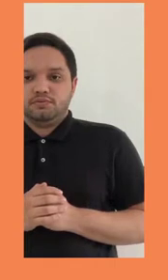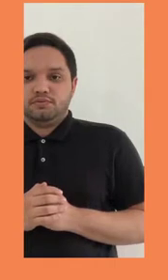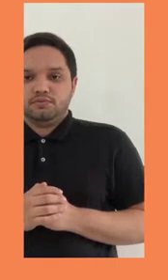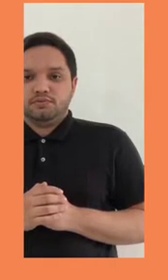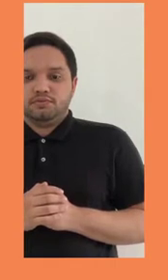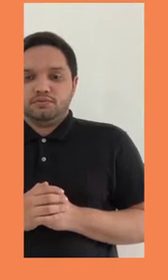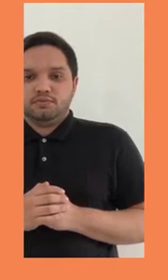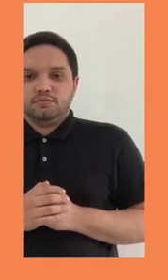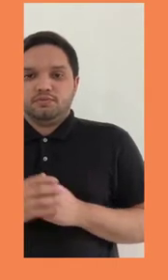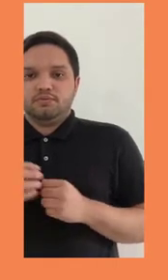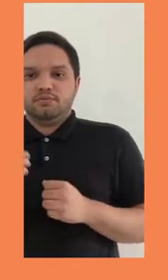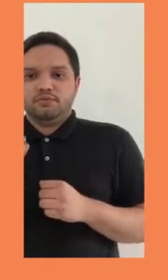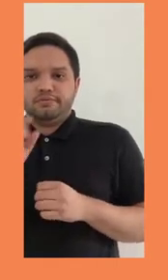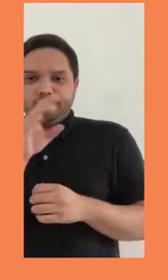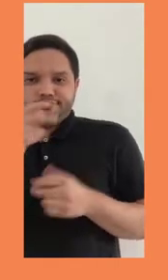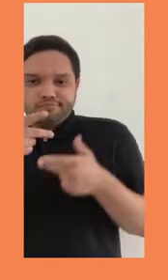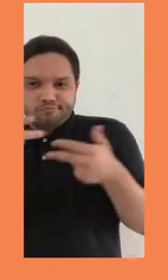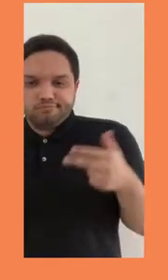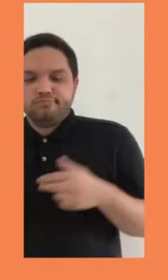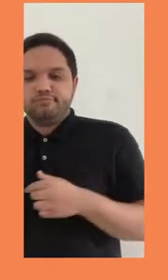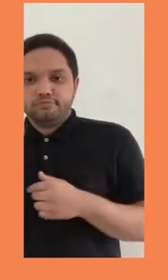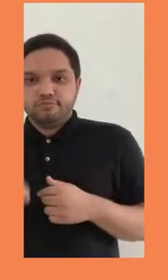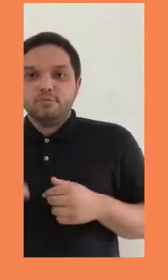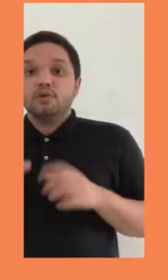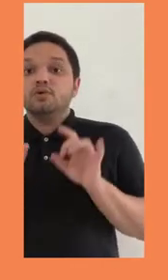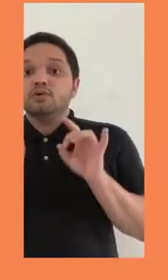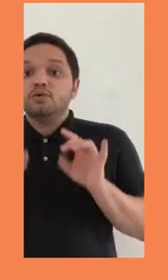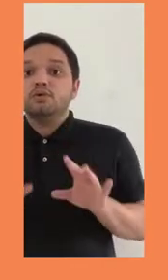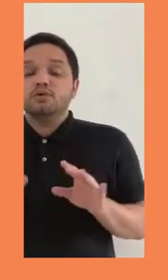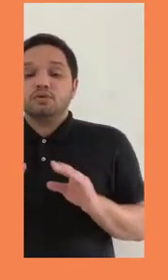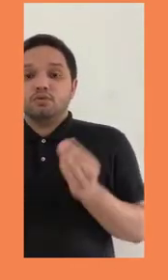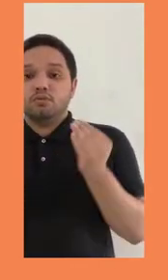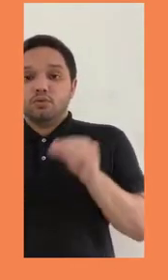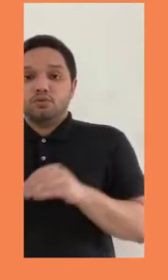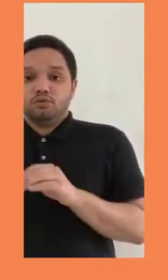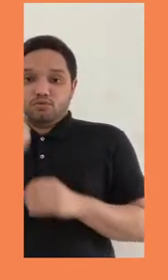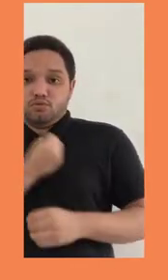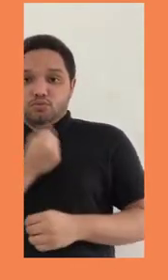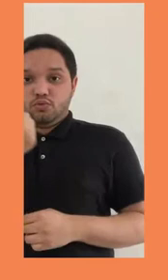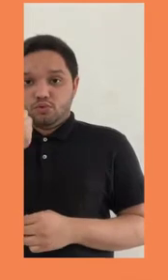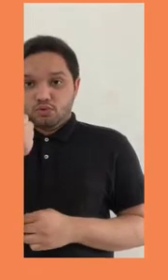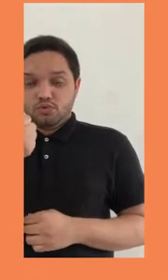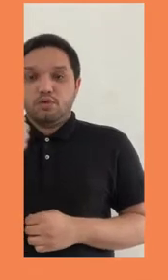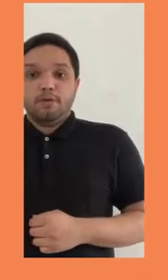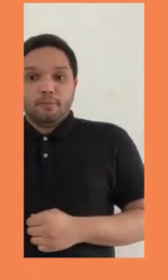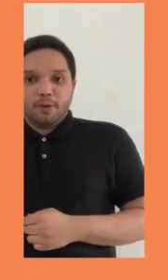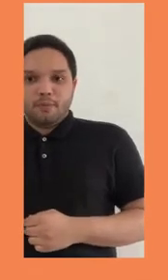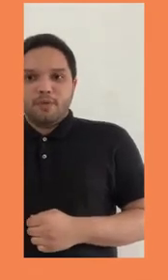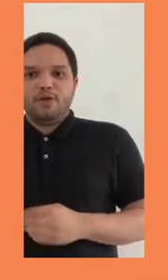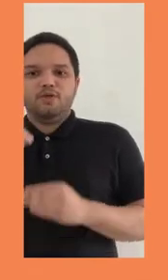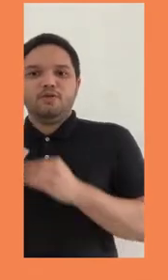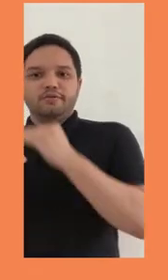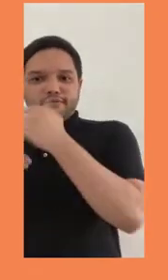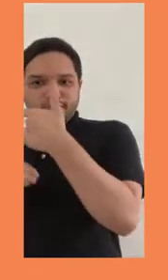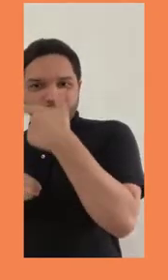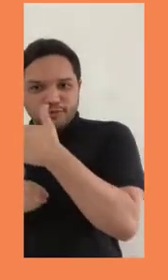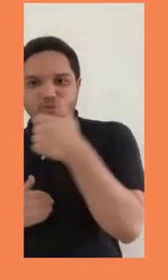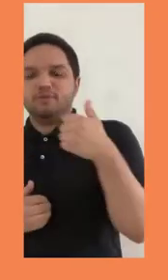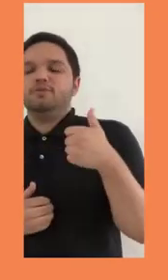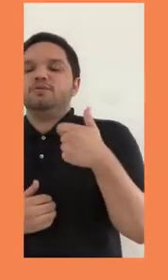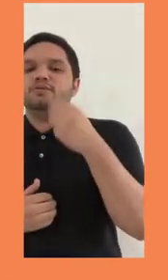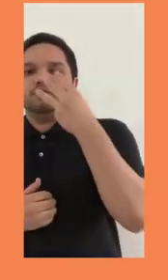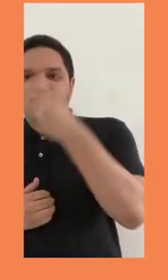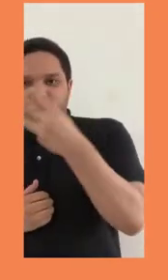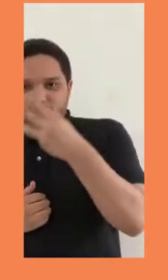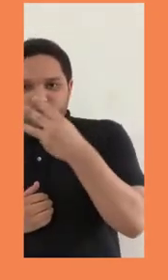então modificariam cada um desses é um desses elementos aqui para isso